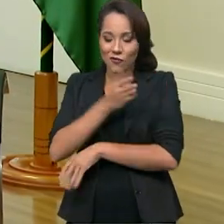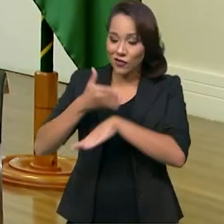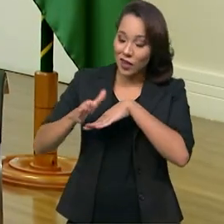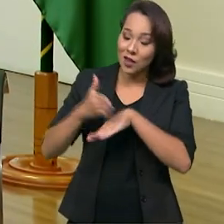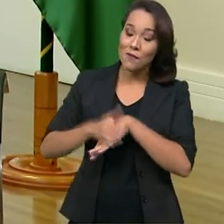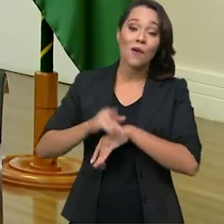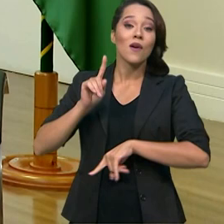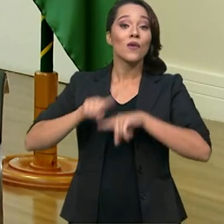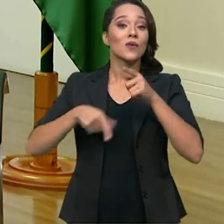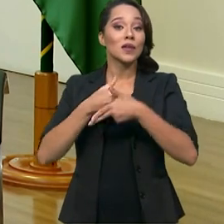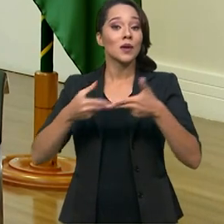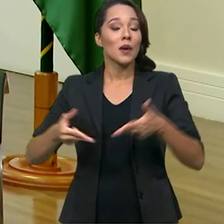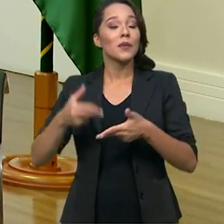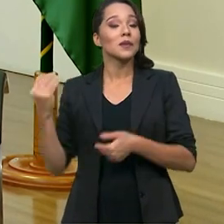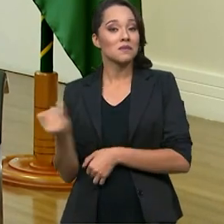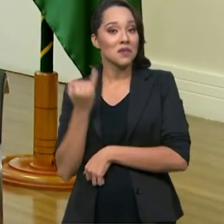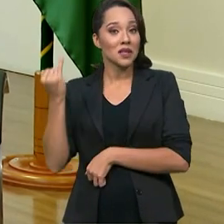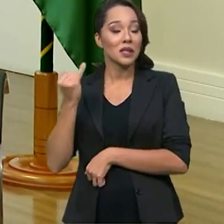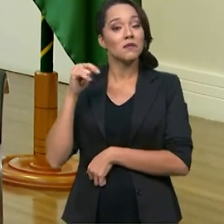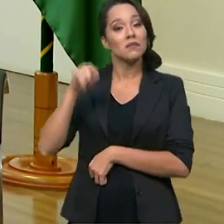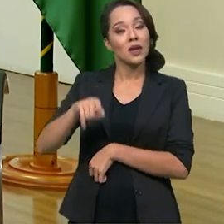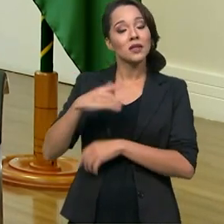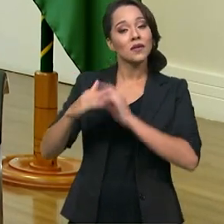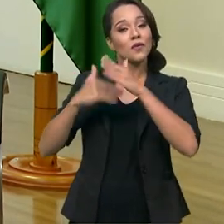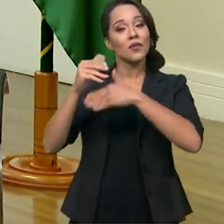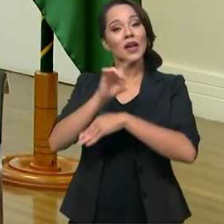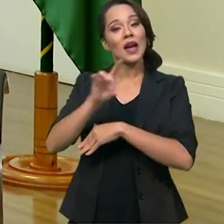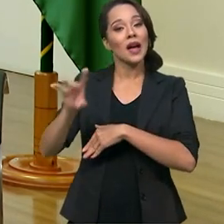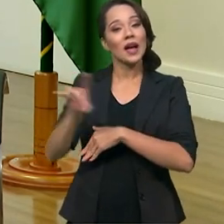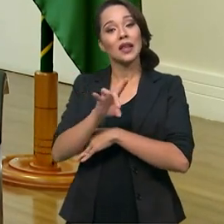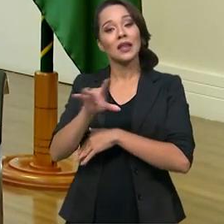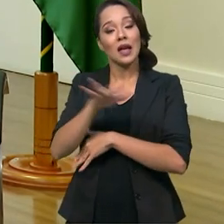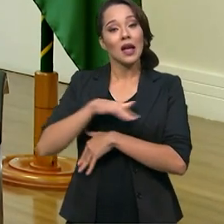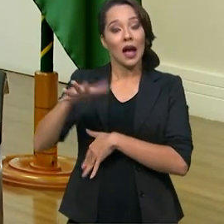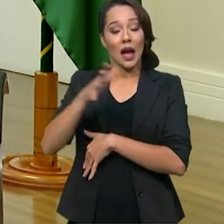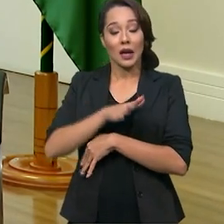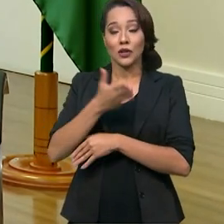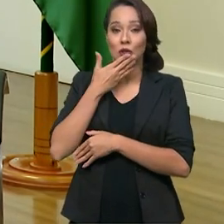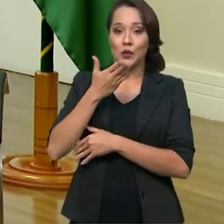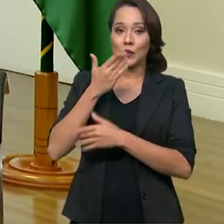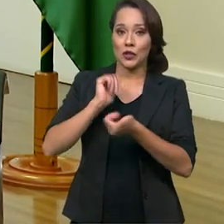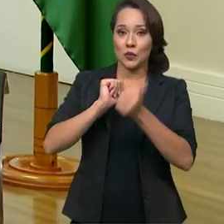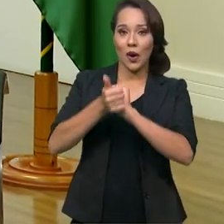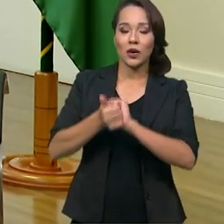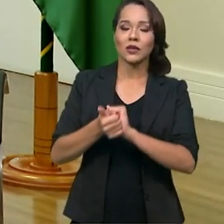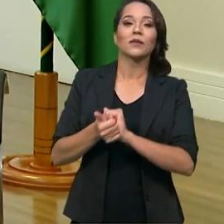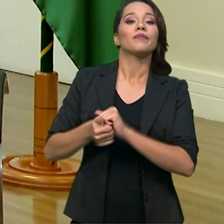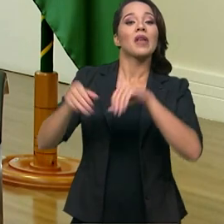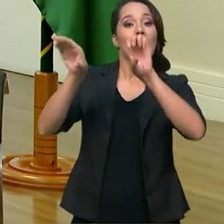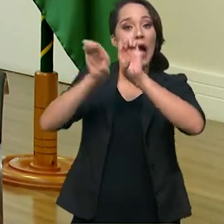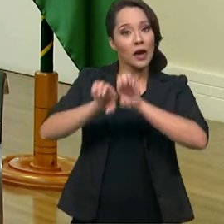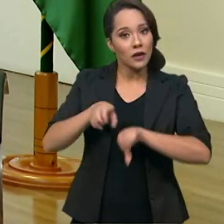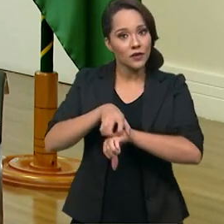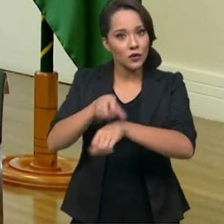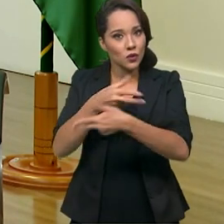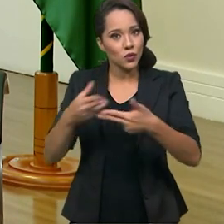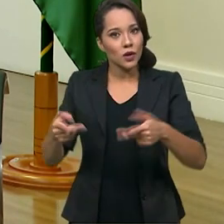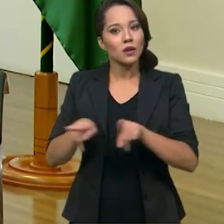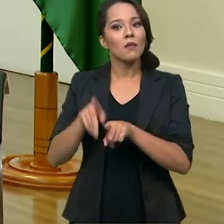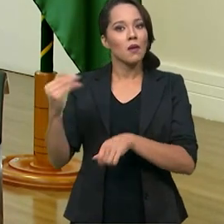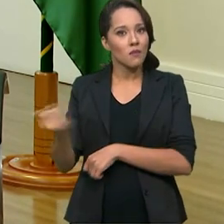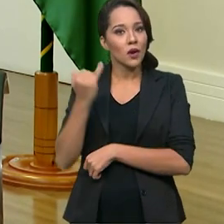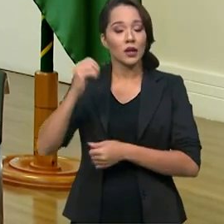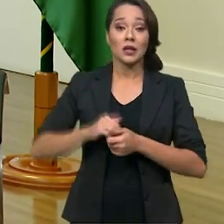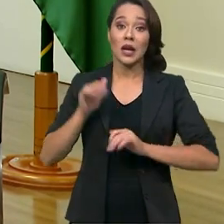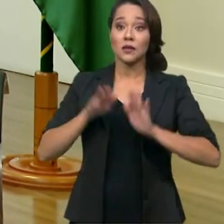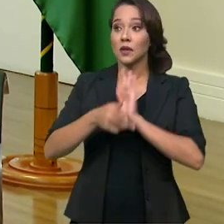os equipamentos necessários para a pessoa desenvolver cada atividade e modalidade esportiva, a infraestrutura também é muito importante, pois às vezes